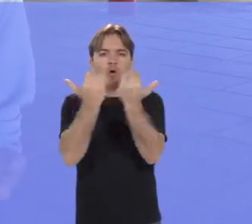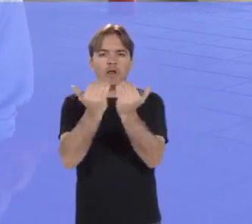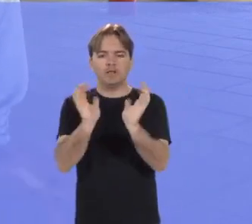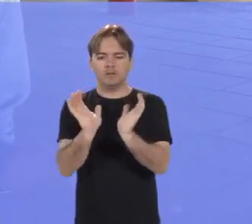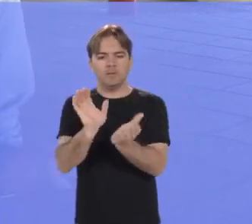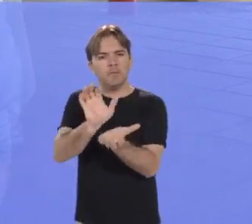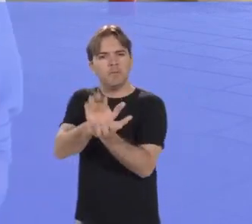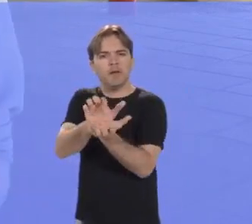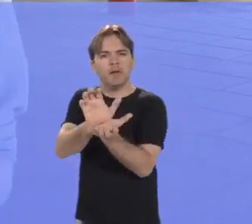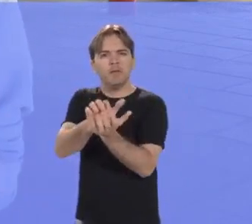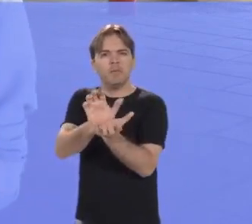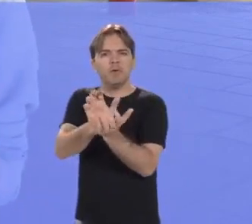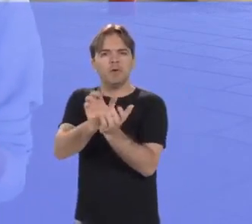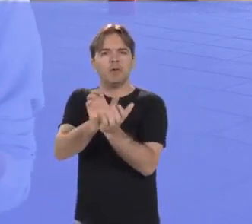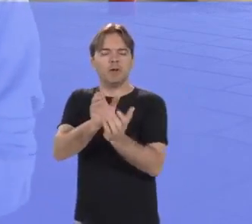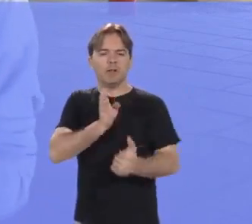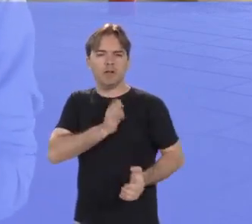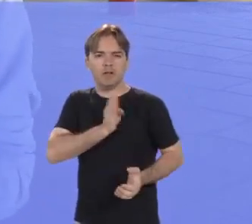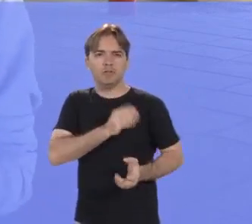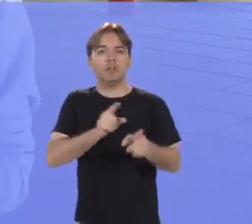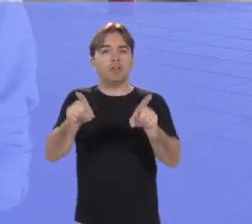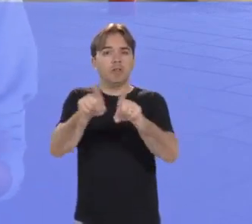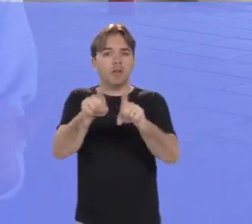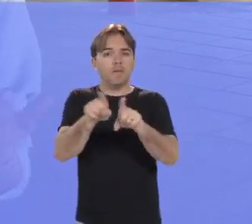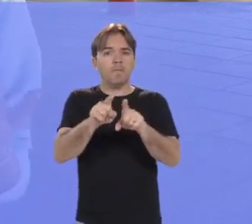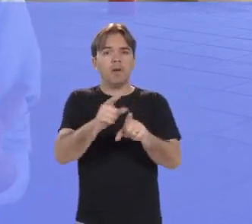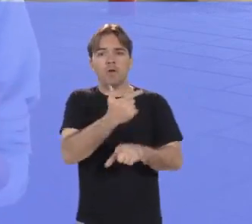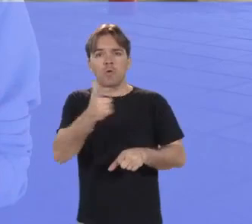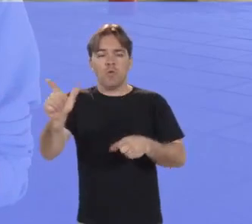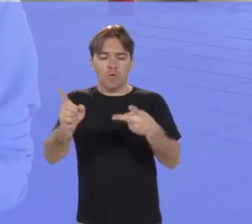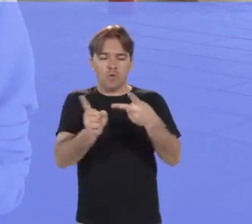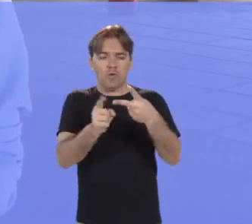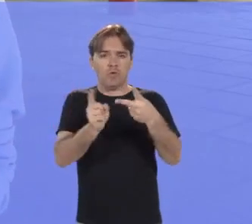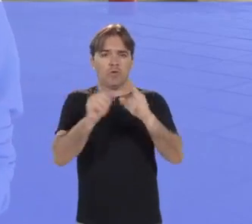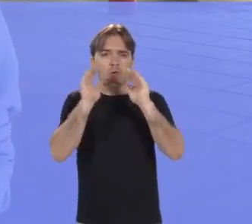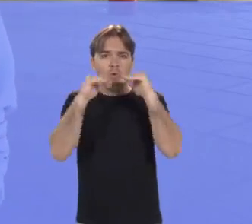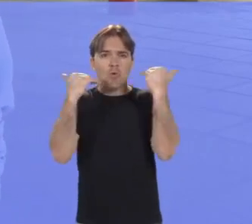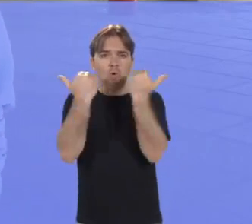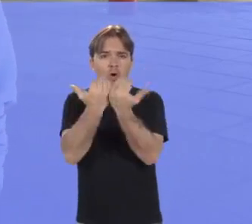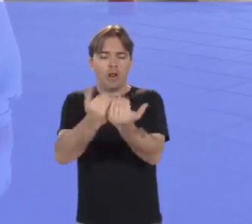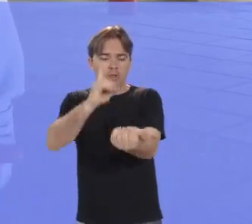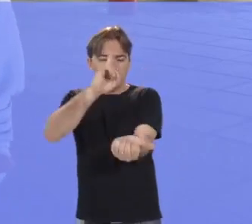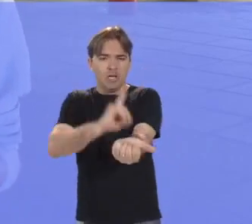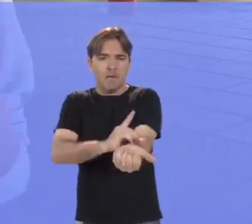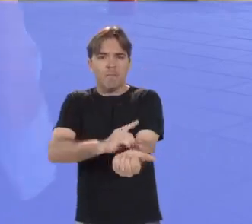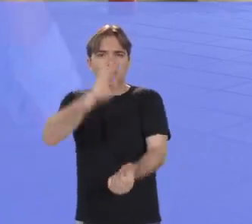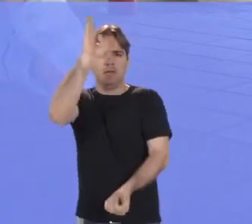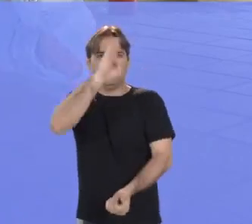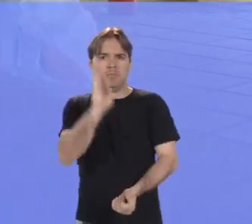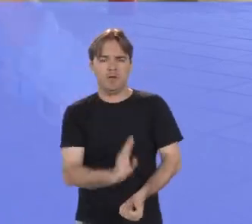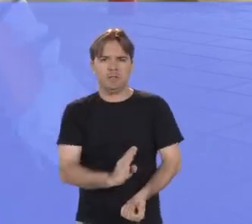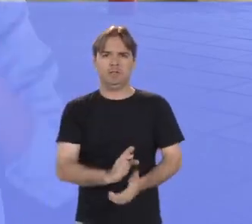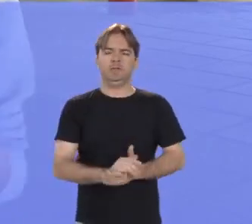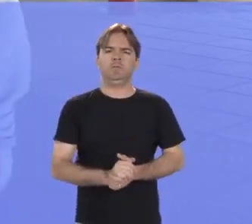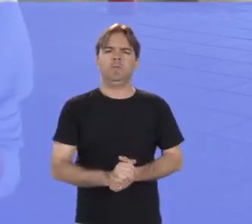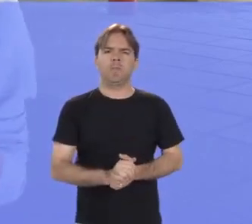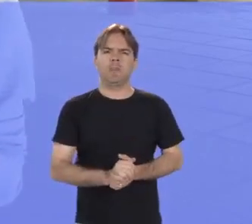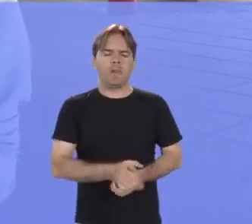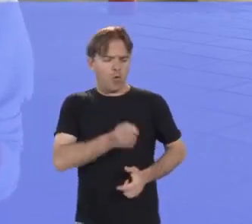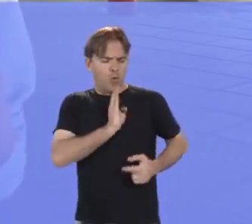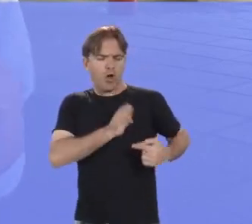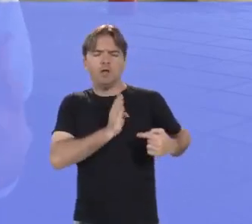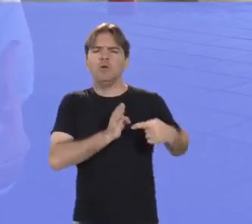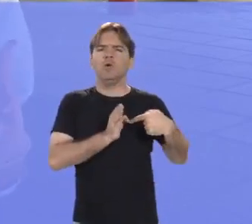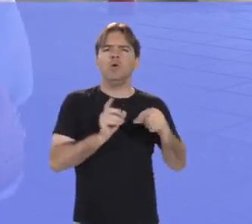Pernambucano de Cardiologia e para o Congresso da Sociedade Brasileira de Diabetes. O Pernambucano de Cardiologia a gente avaliou